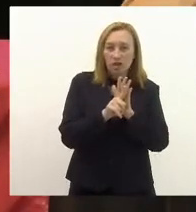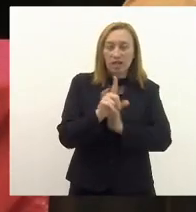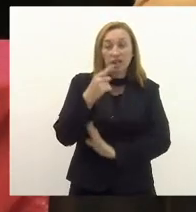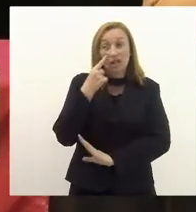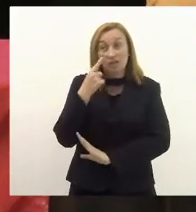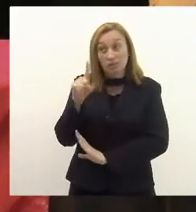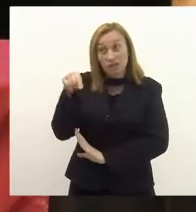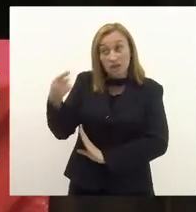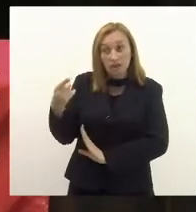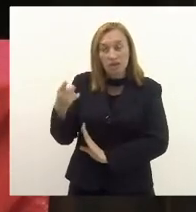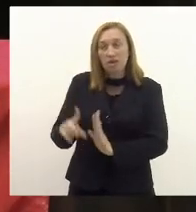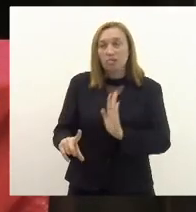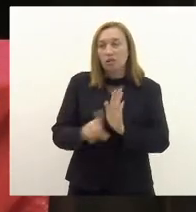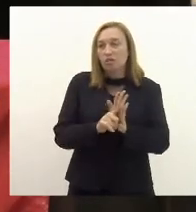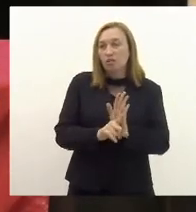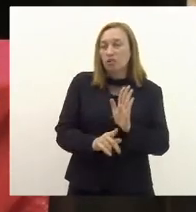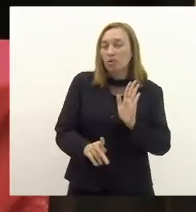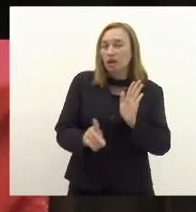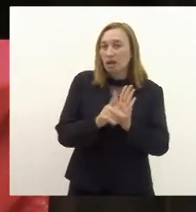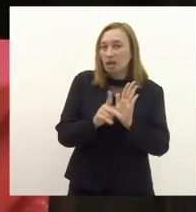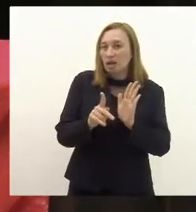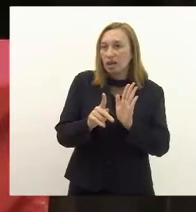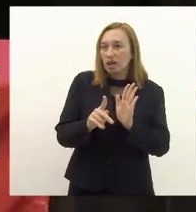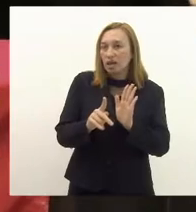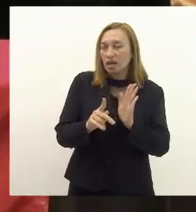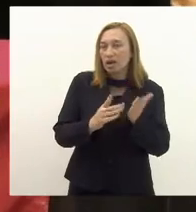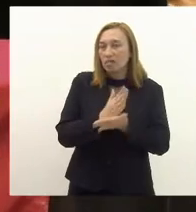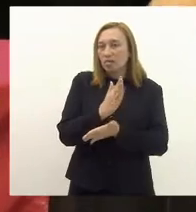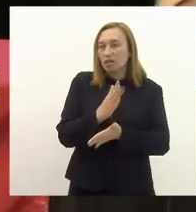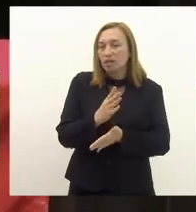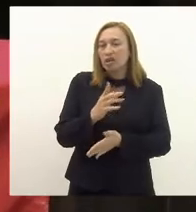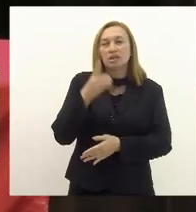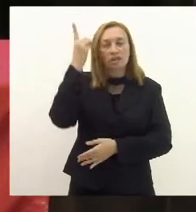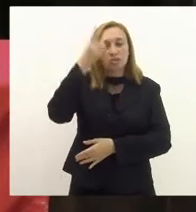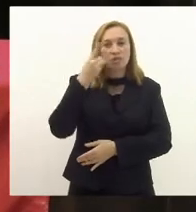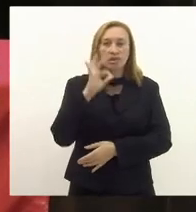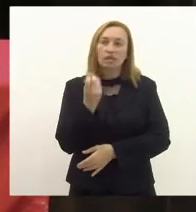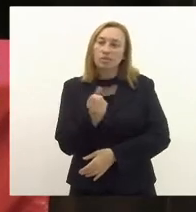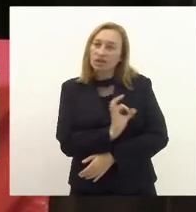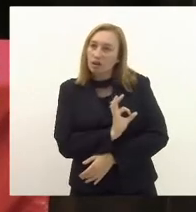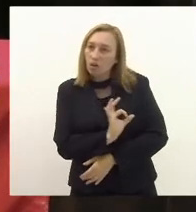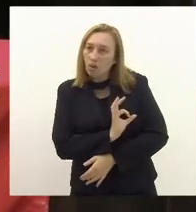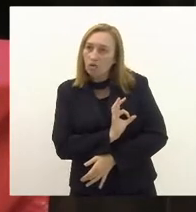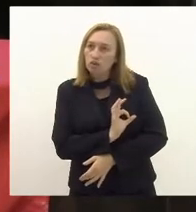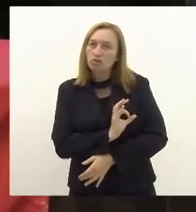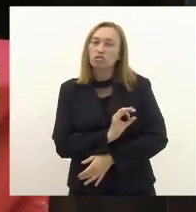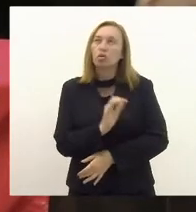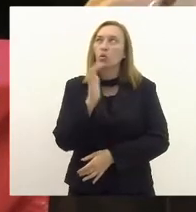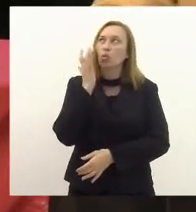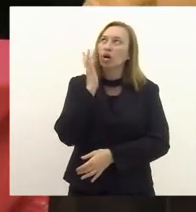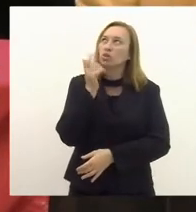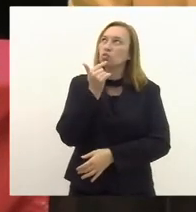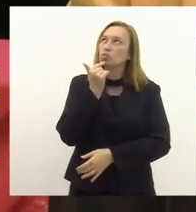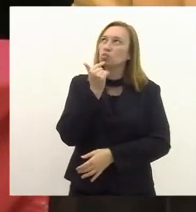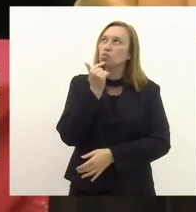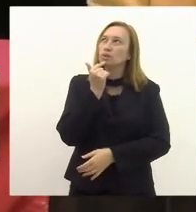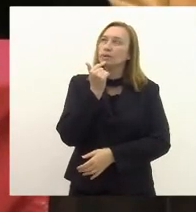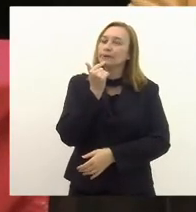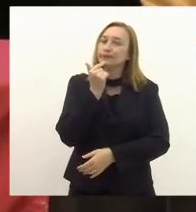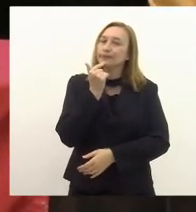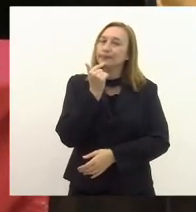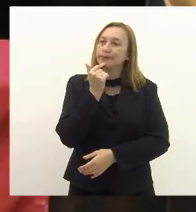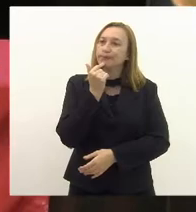depois, Débora. A gente aprovou uma lei, são coautores dessa lei, a deputada Marta Rocha e, se não me engano,